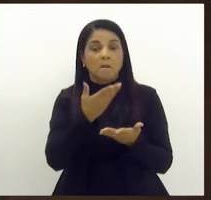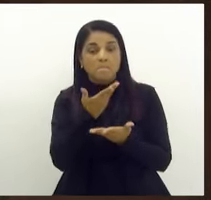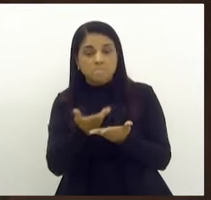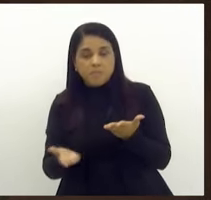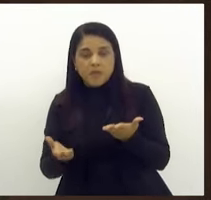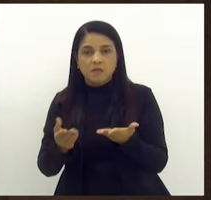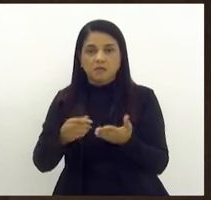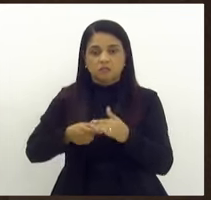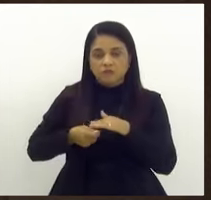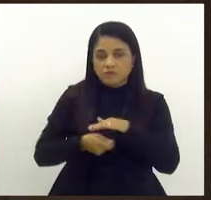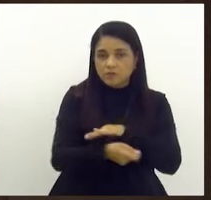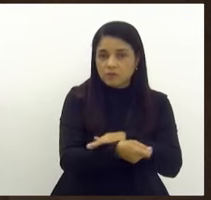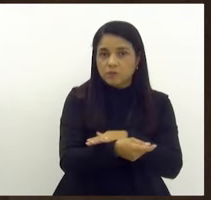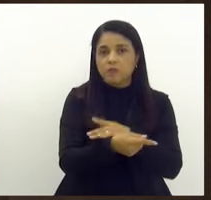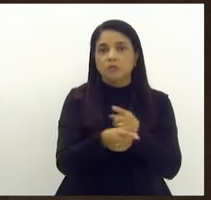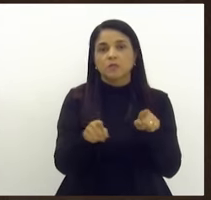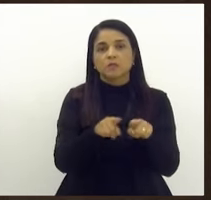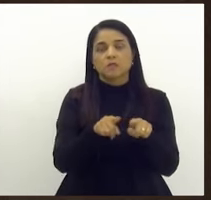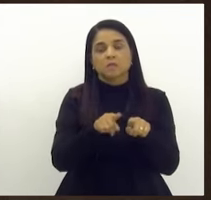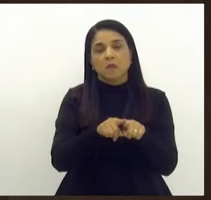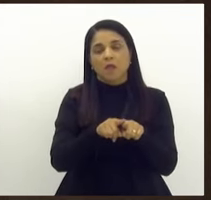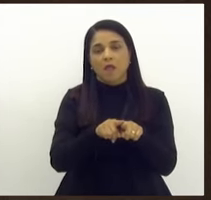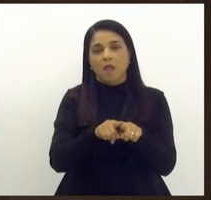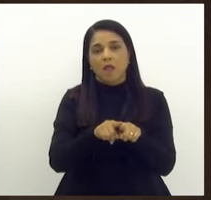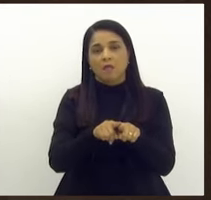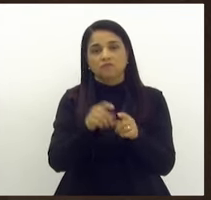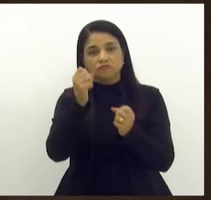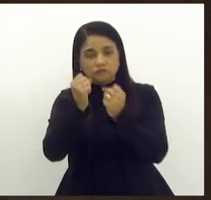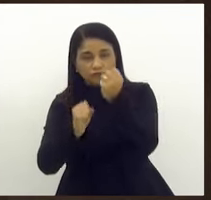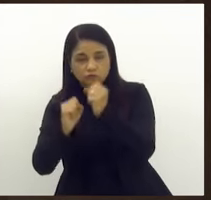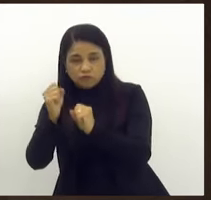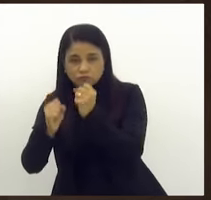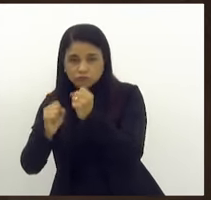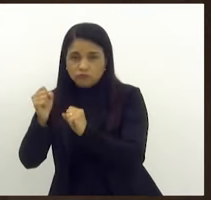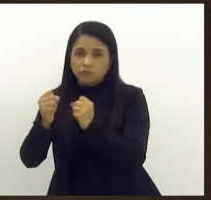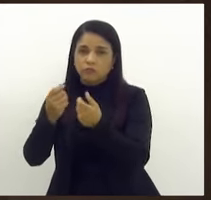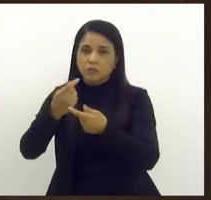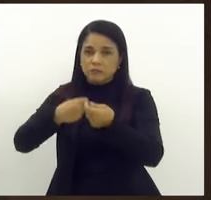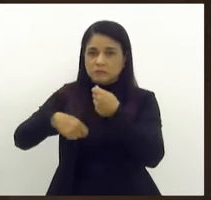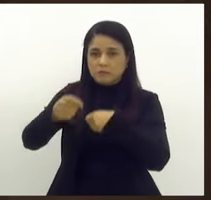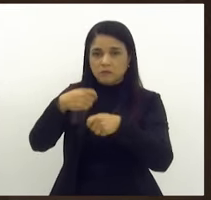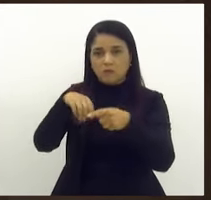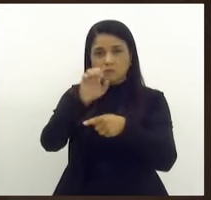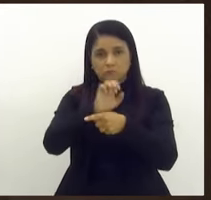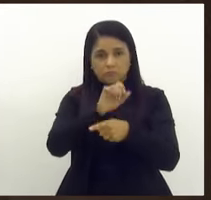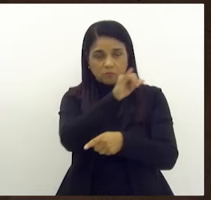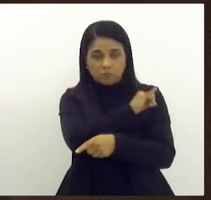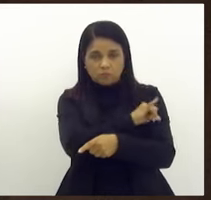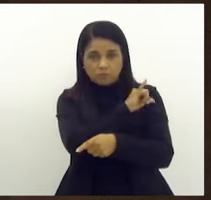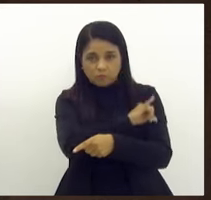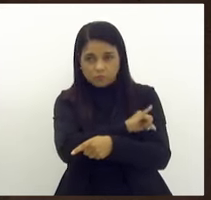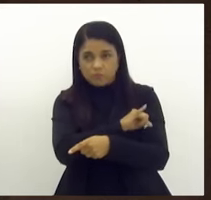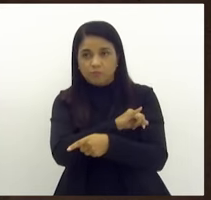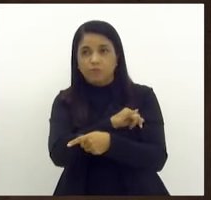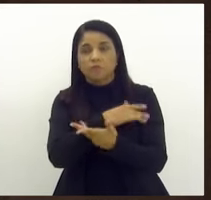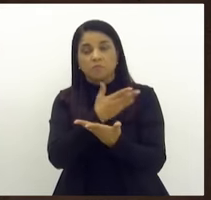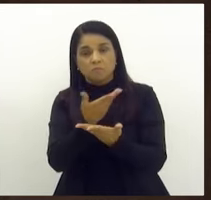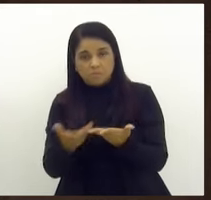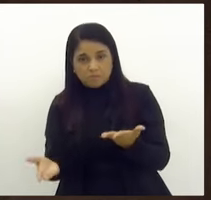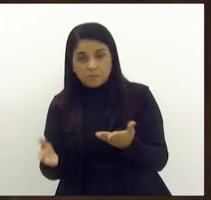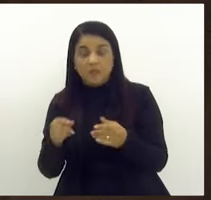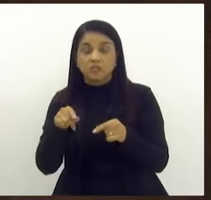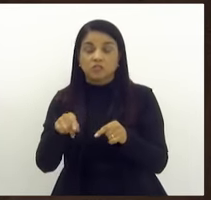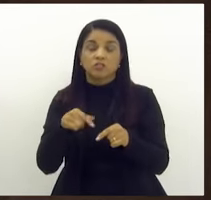de investimentos e nas fuga de indústrias e negócios do Estado do Rio de Janeiro a Gente Tá encarando essa